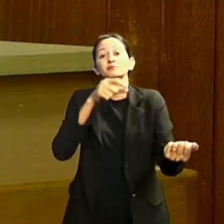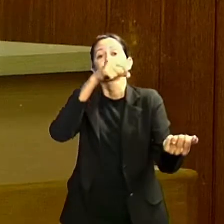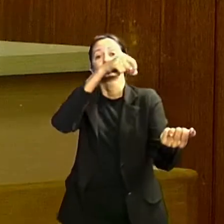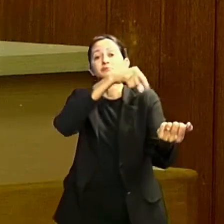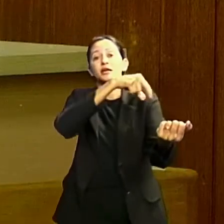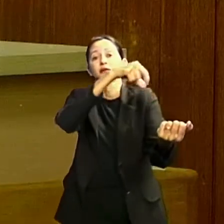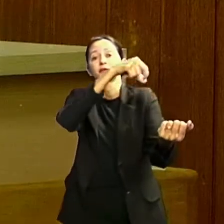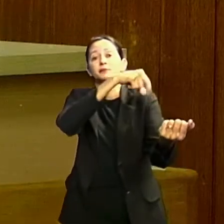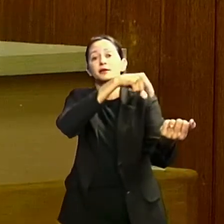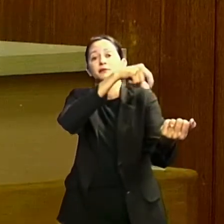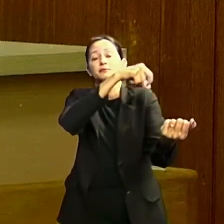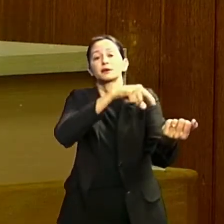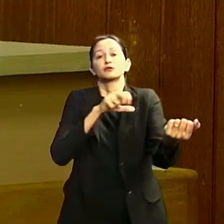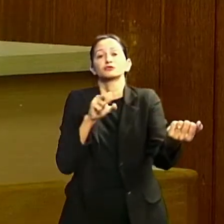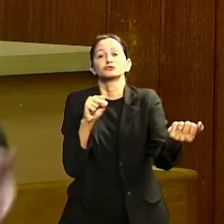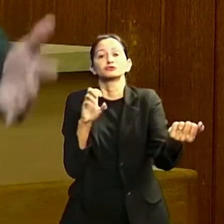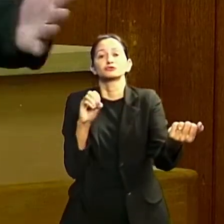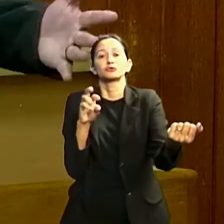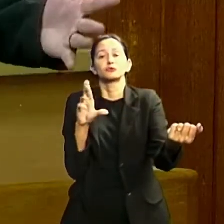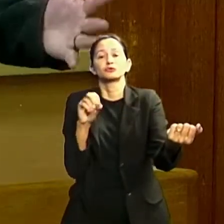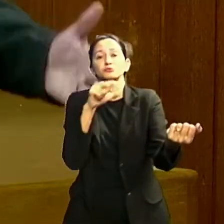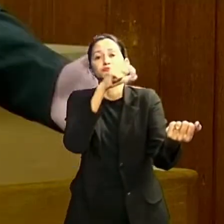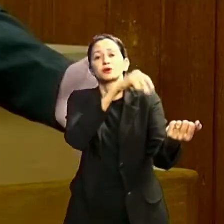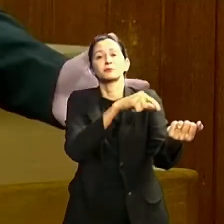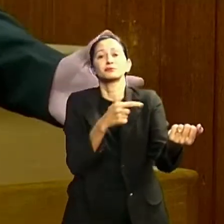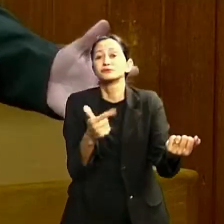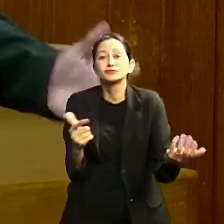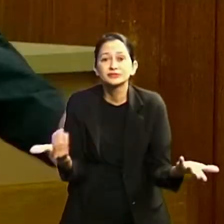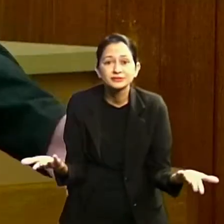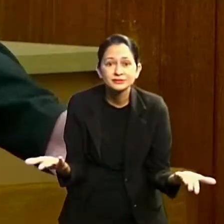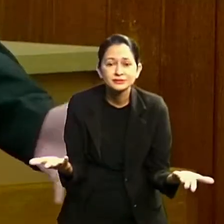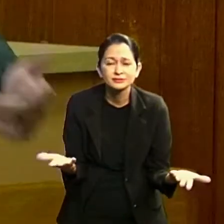soro fisiológico tinha. Isso é um absurdo,